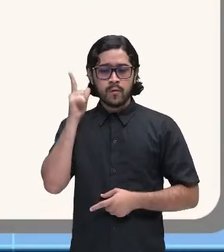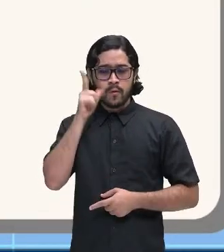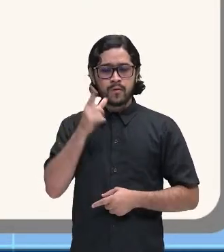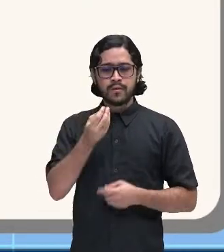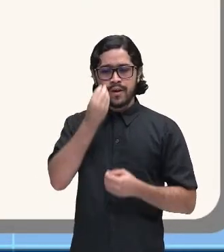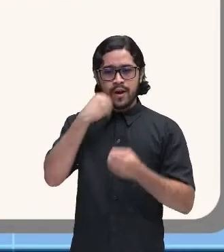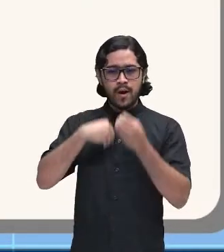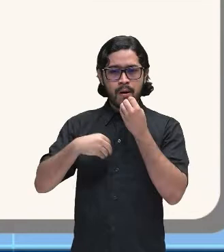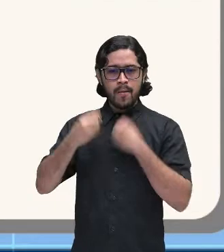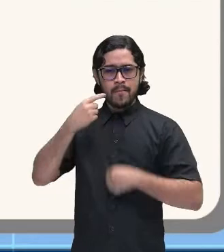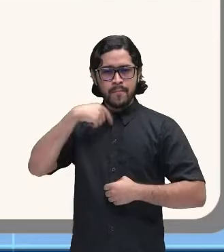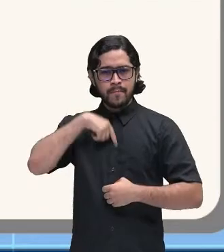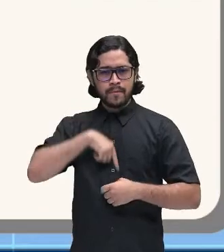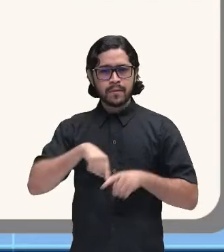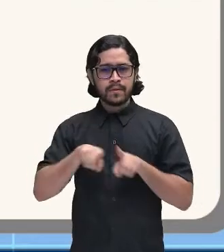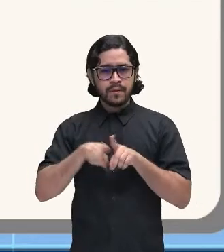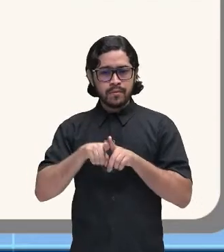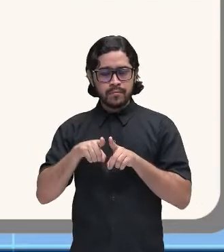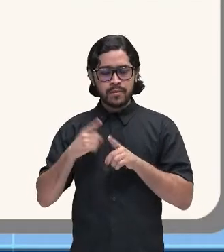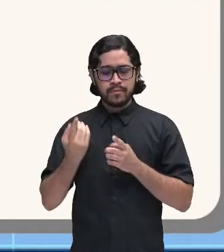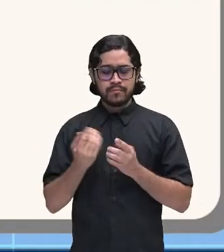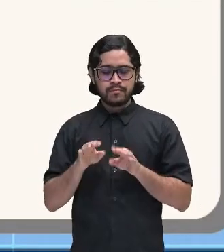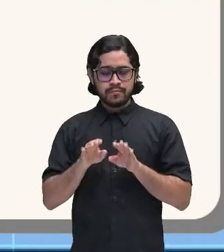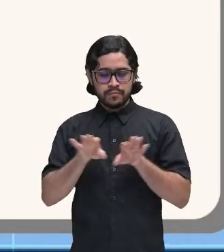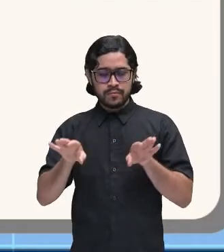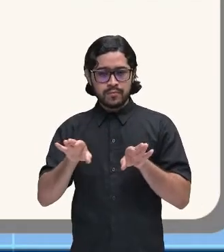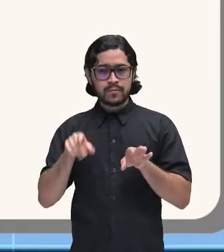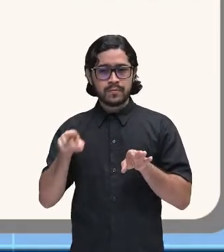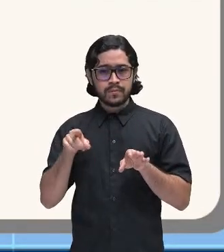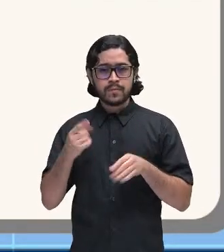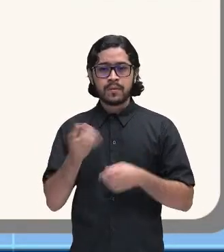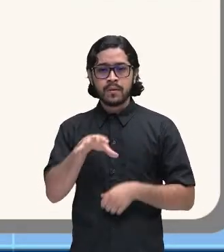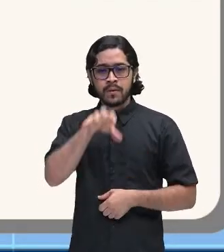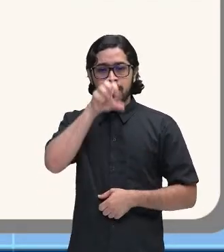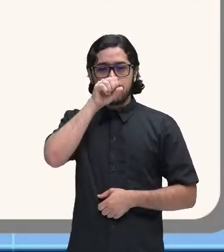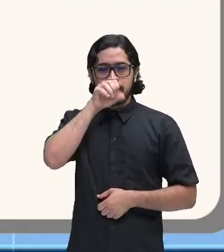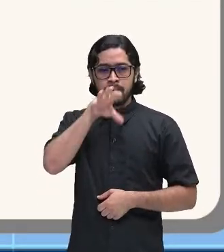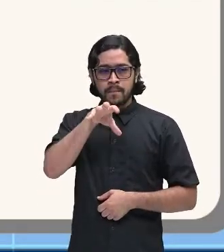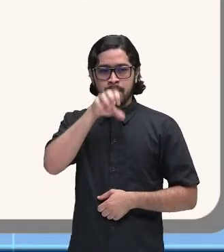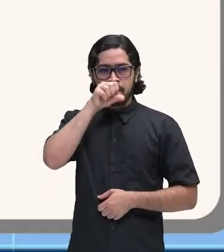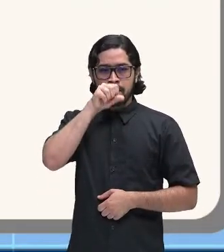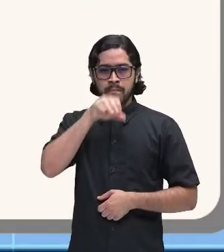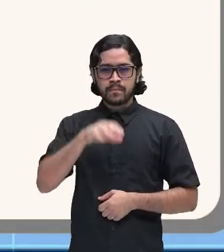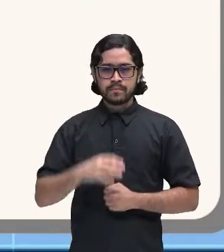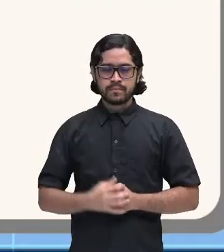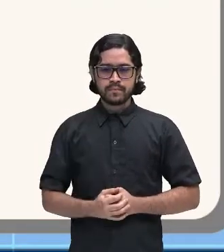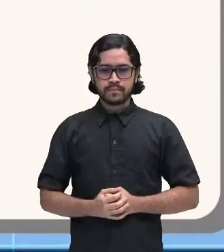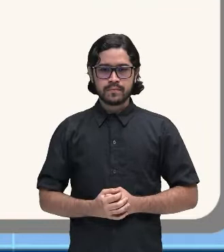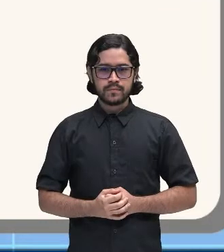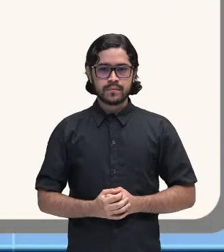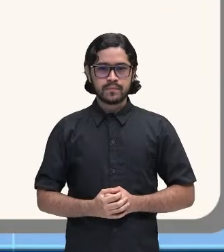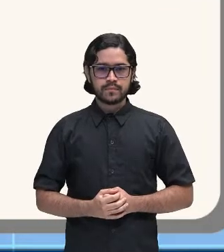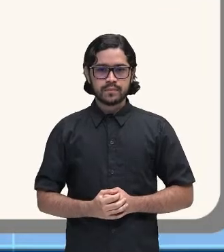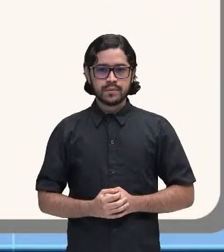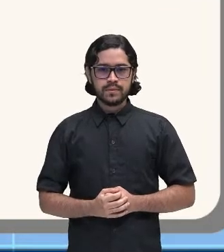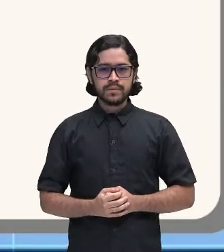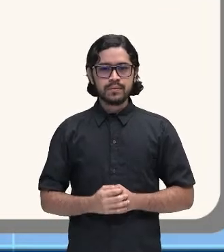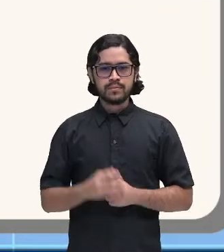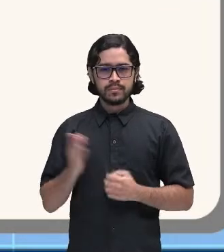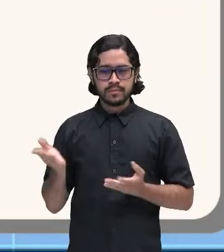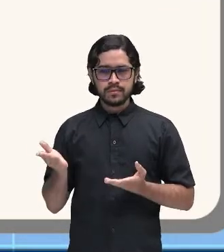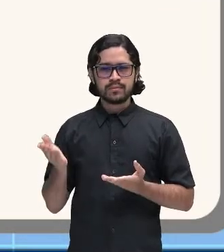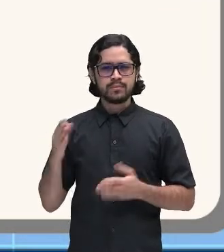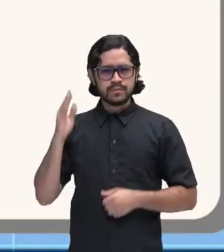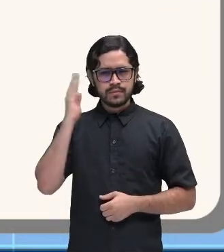digestório quanto para o sistema respiratório. Sabendo disso, assim, rapidinho,